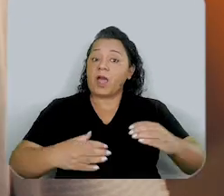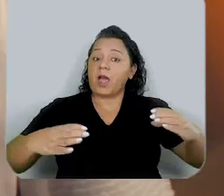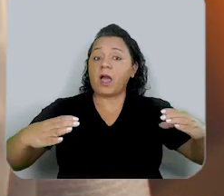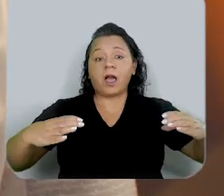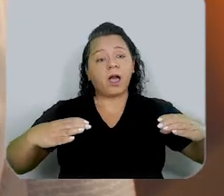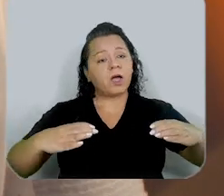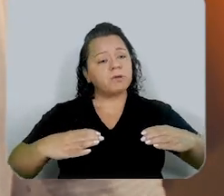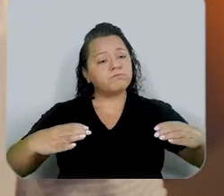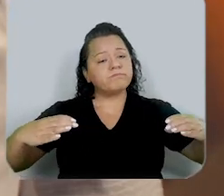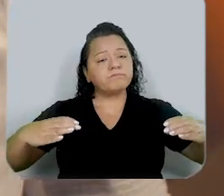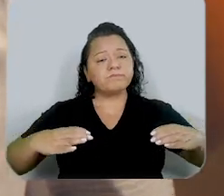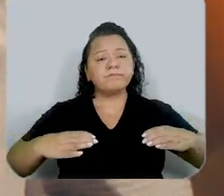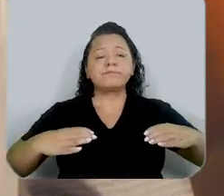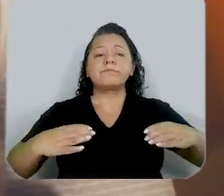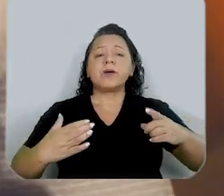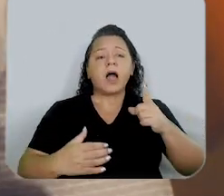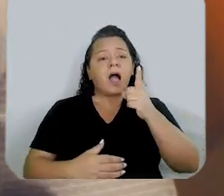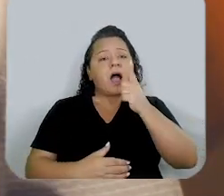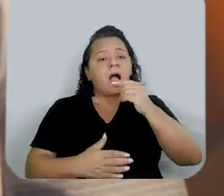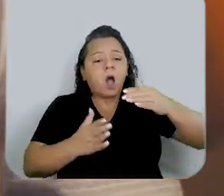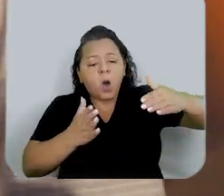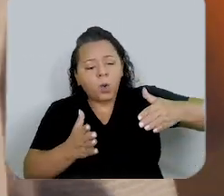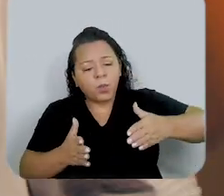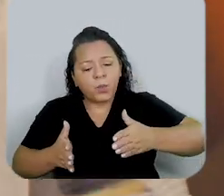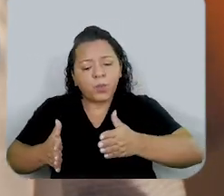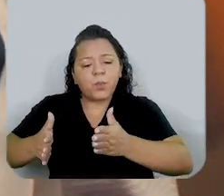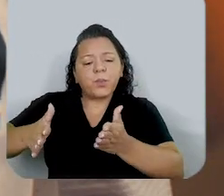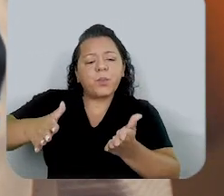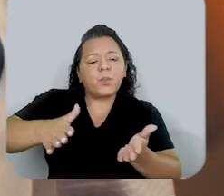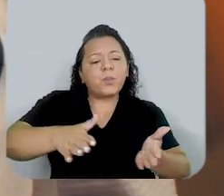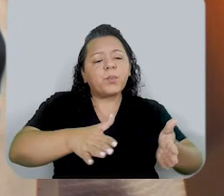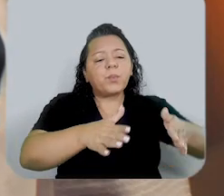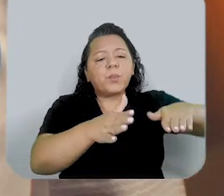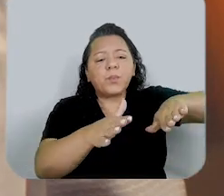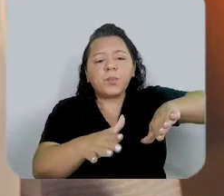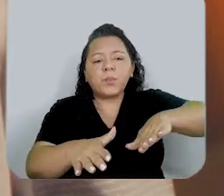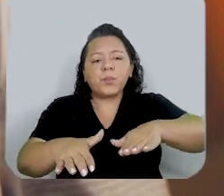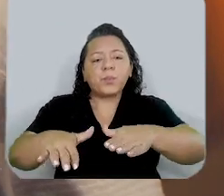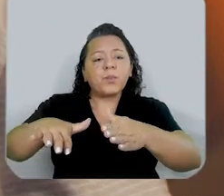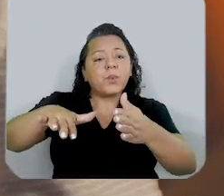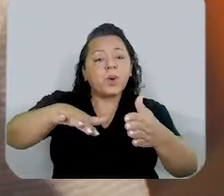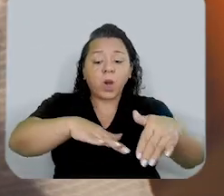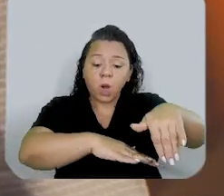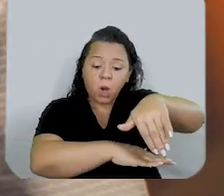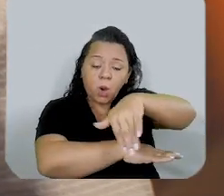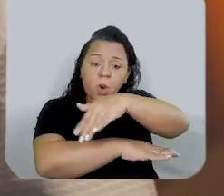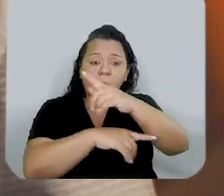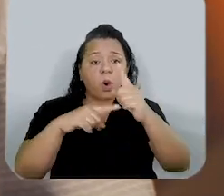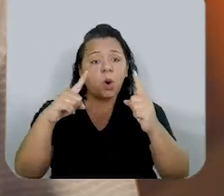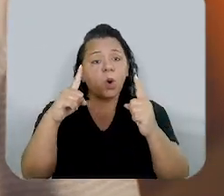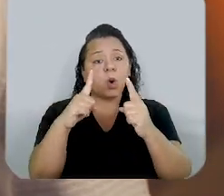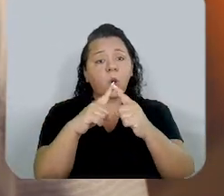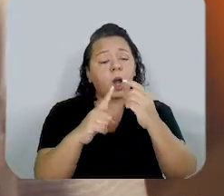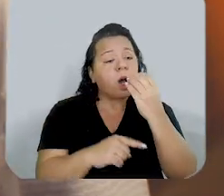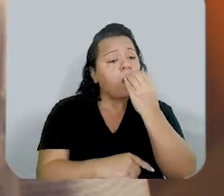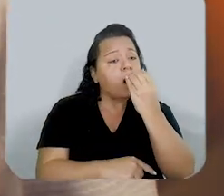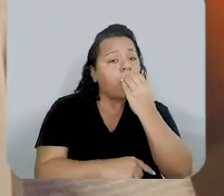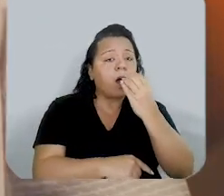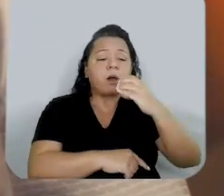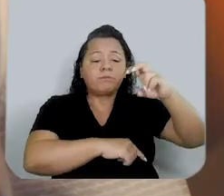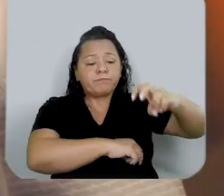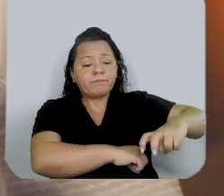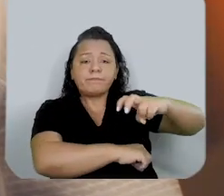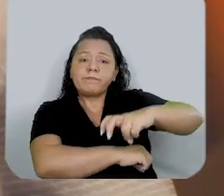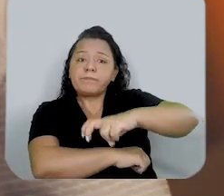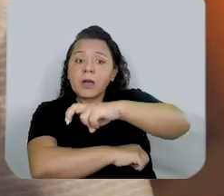A cidade é passada pelo rio como uma rua é passada por um cachorro, uma fruta por